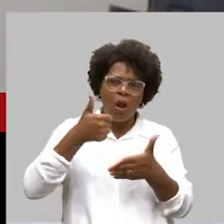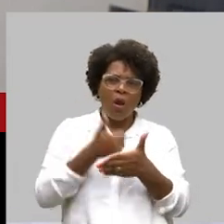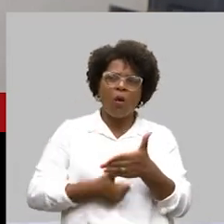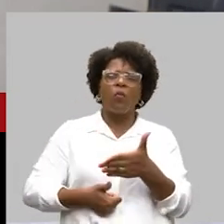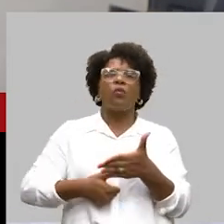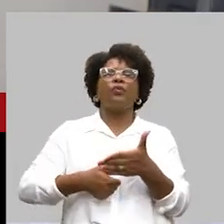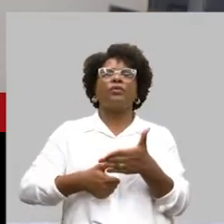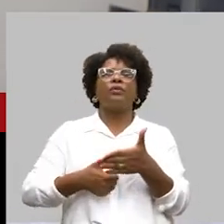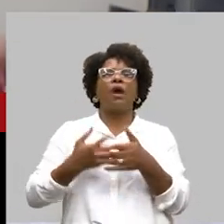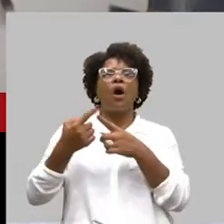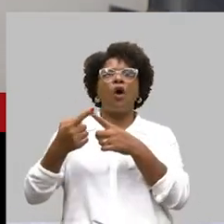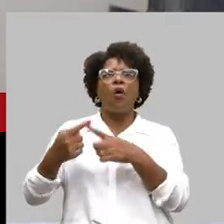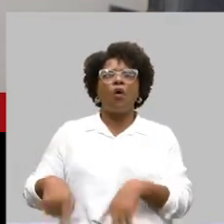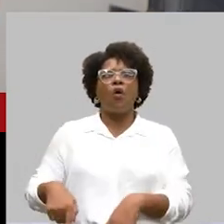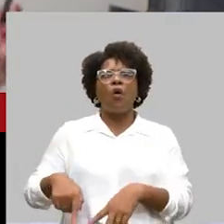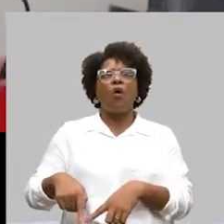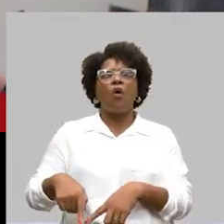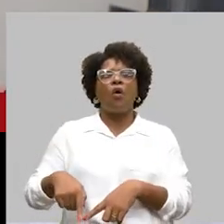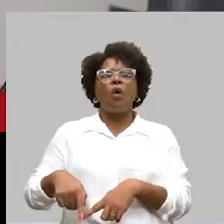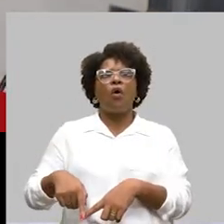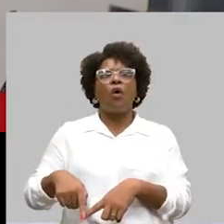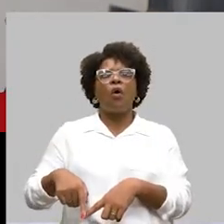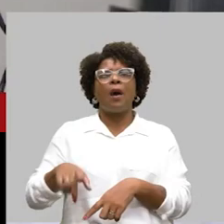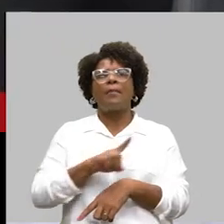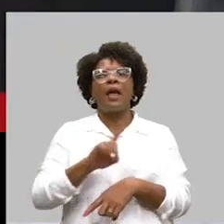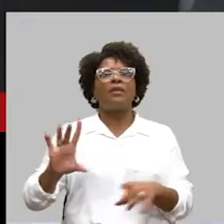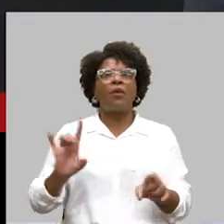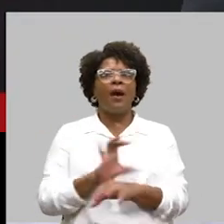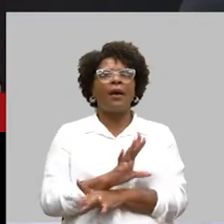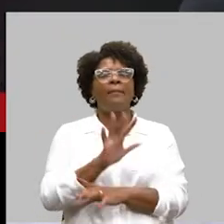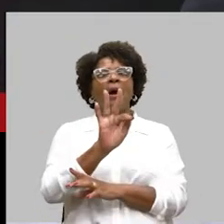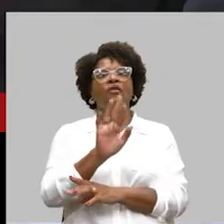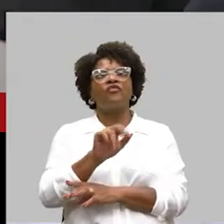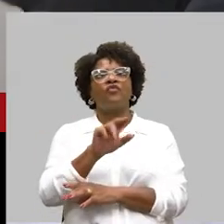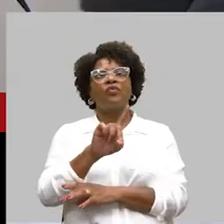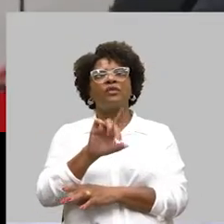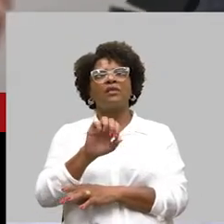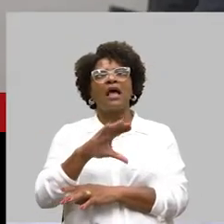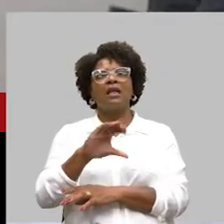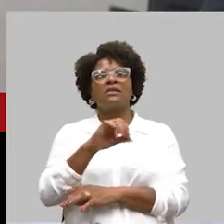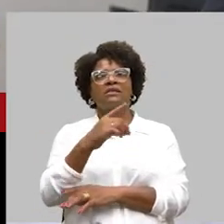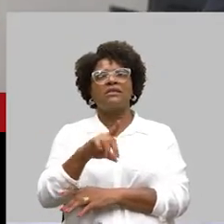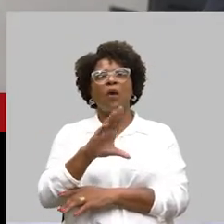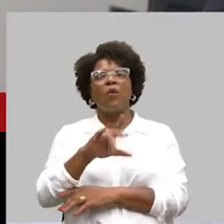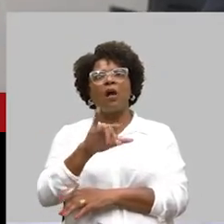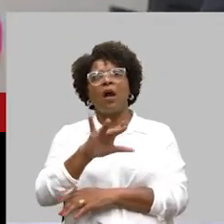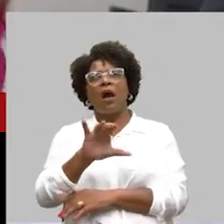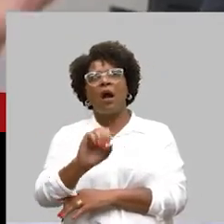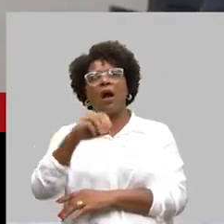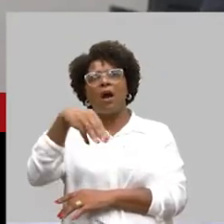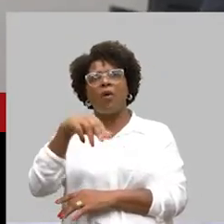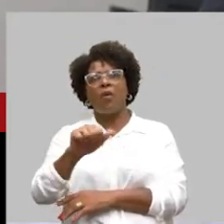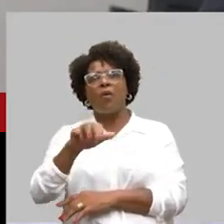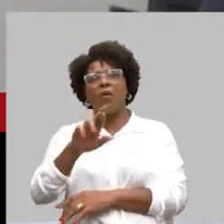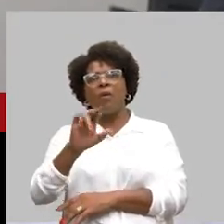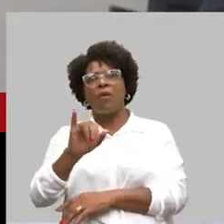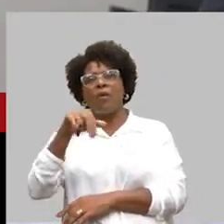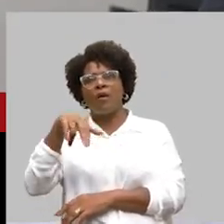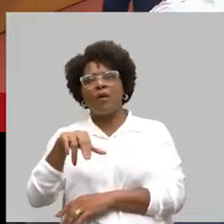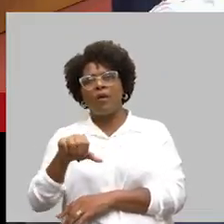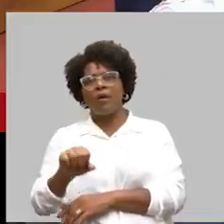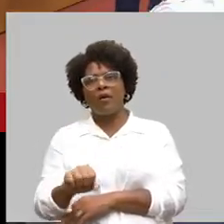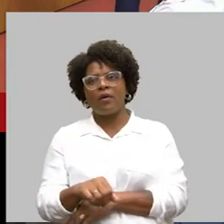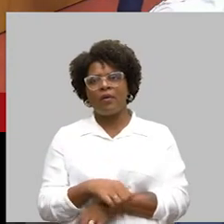Fundação Caio Martins tá aqui conosco eu acho que você já podia até subir deixa eu deixa eu fazer as cerim vadora Jéssica